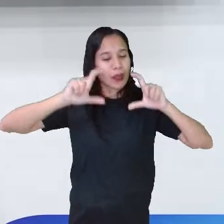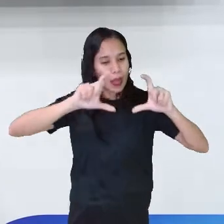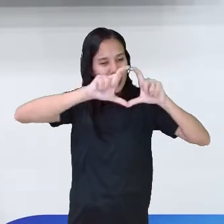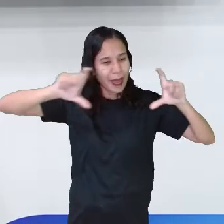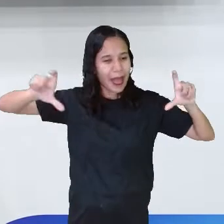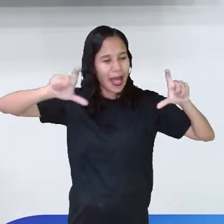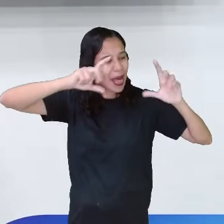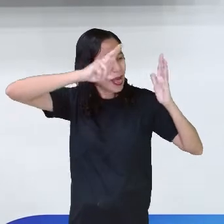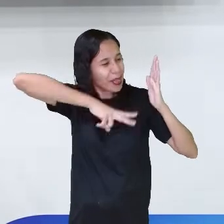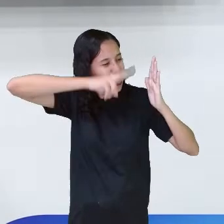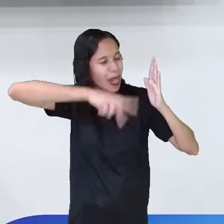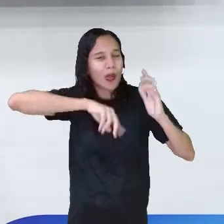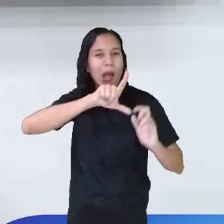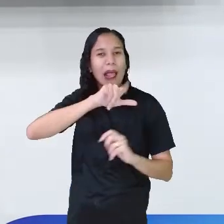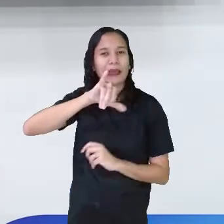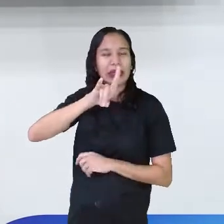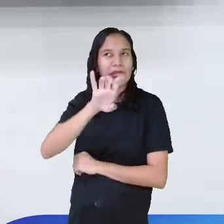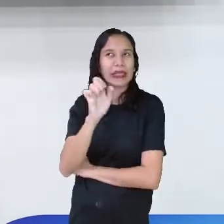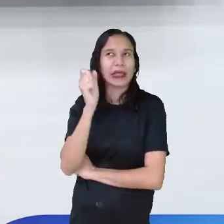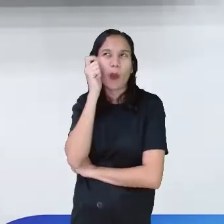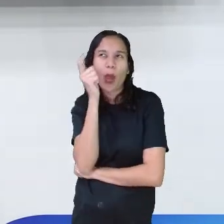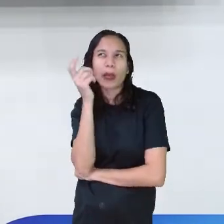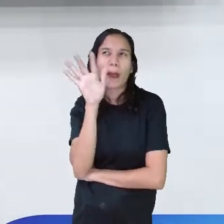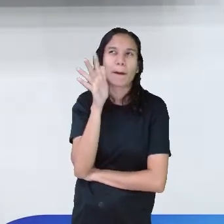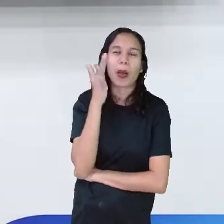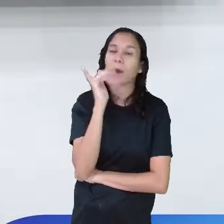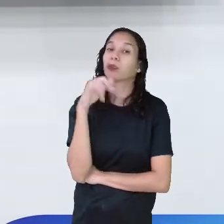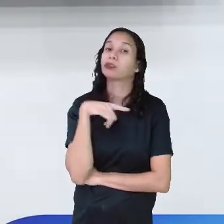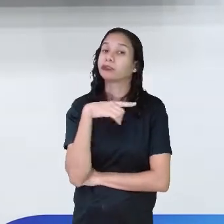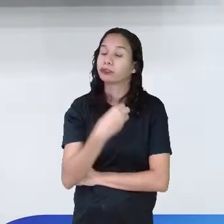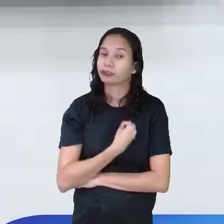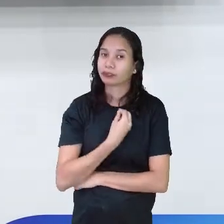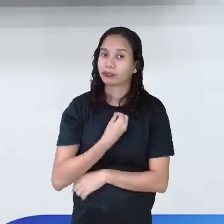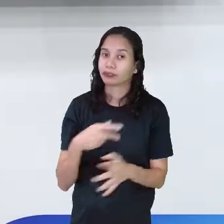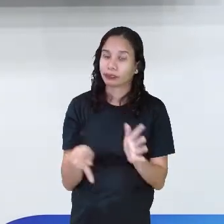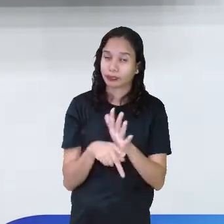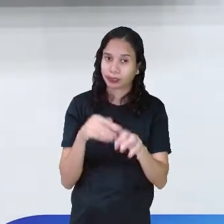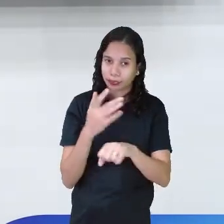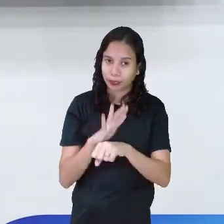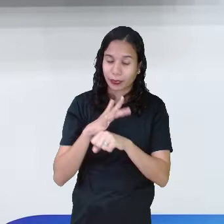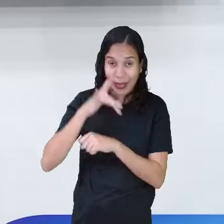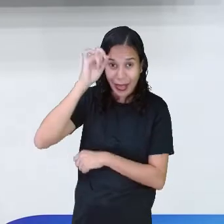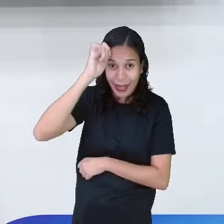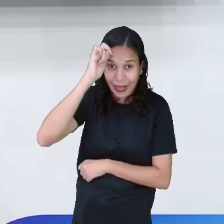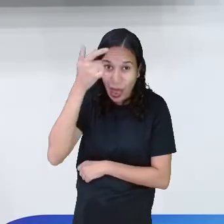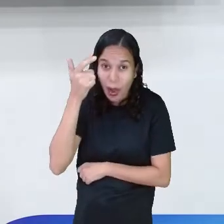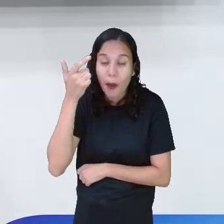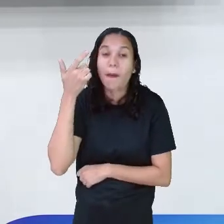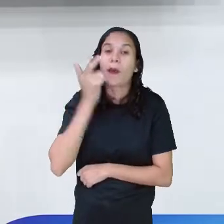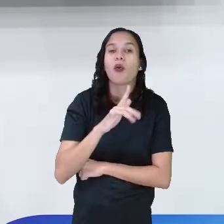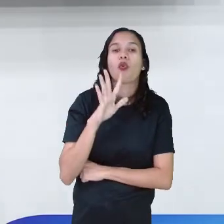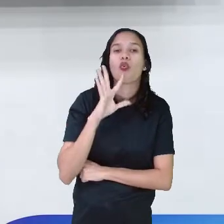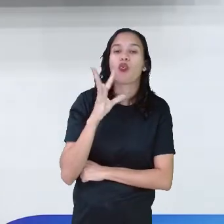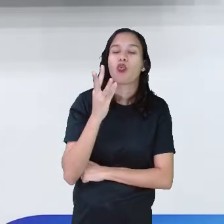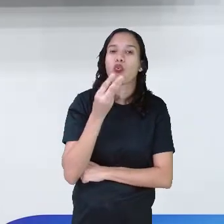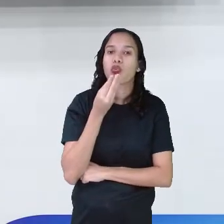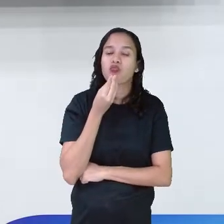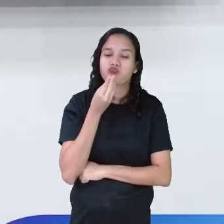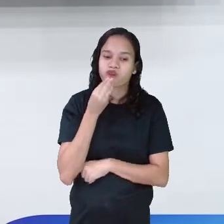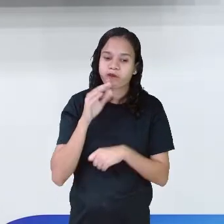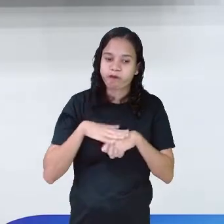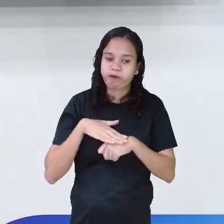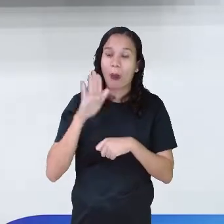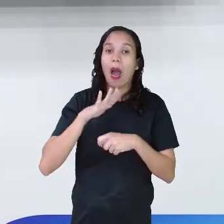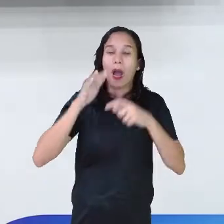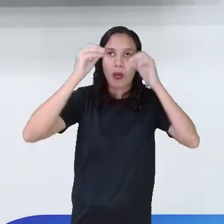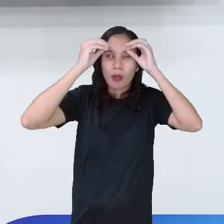a lead, mais ou menos você vai ter noção do que está sendo falado ali. Claro, para você ter o conhecimento mais abrangente, você